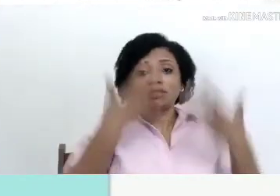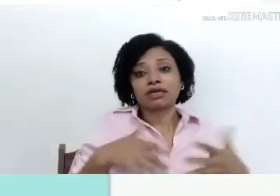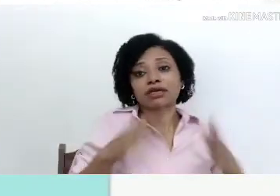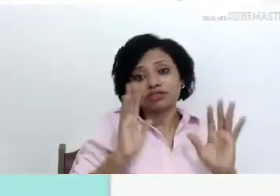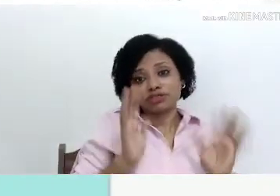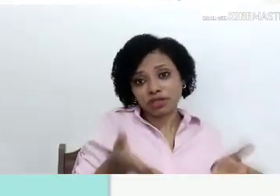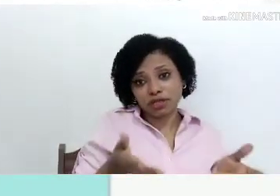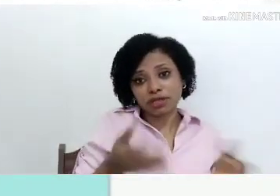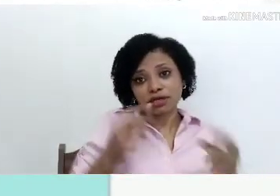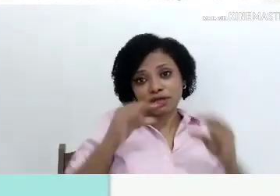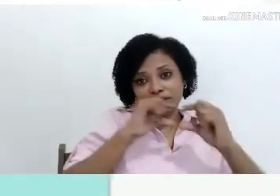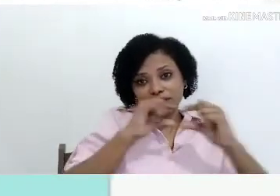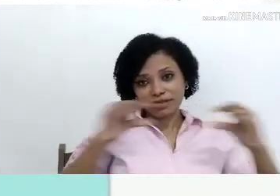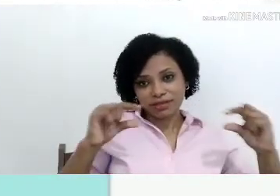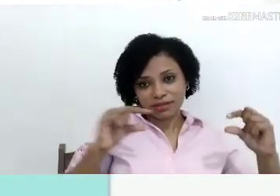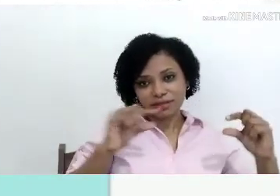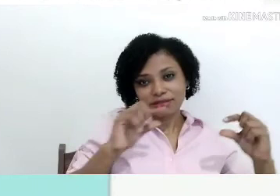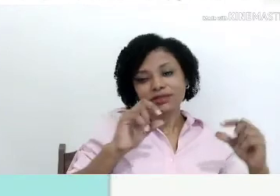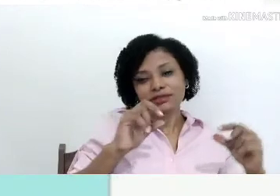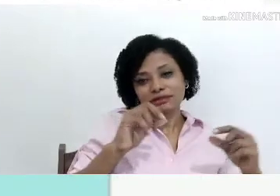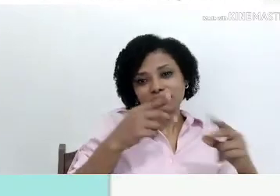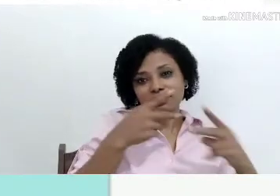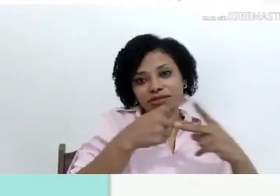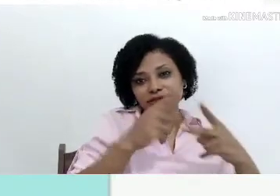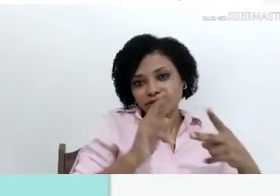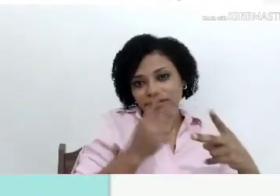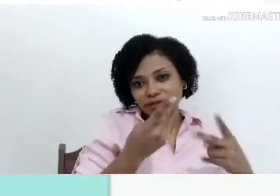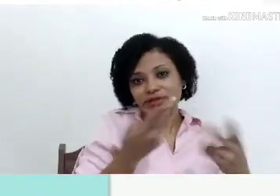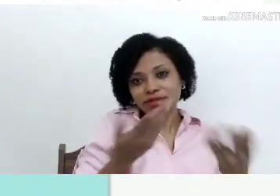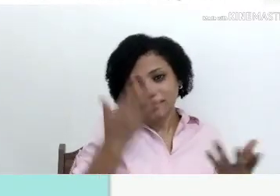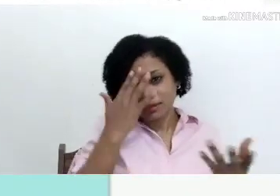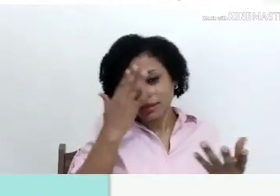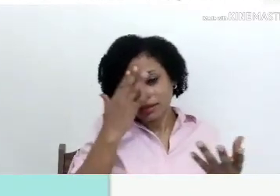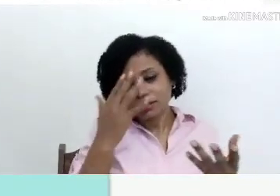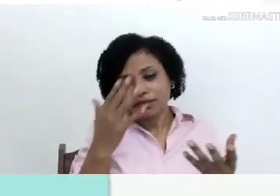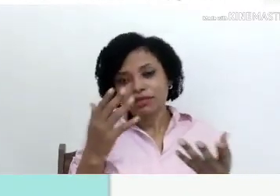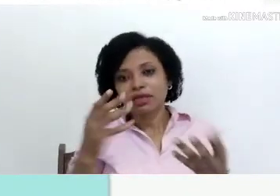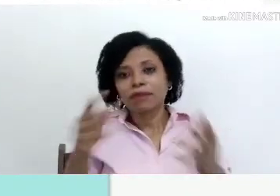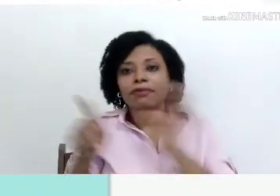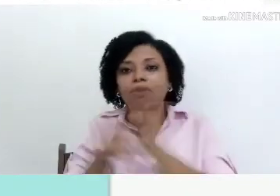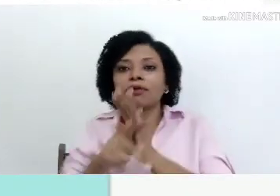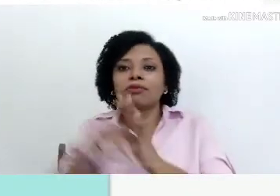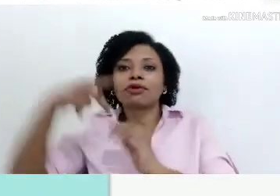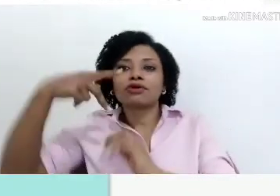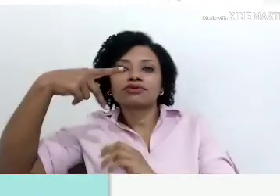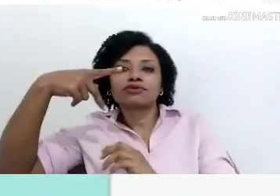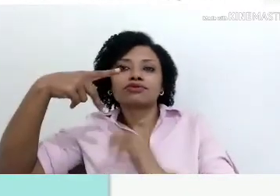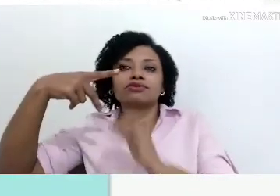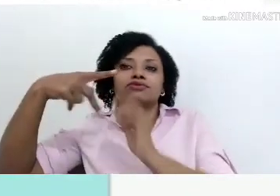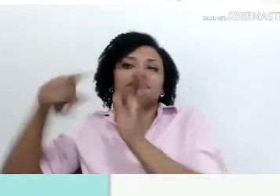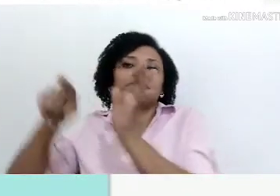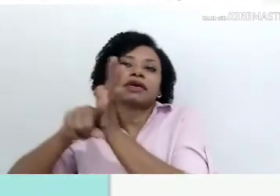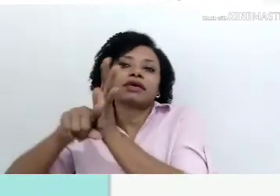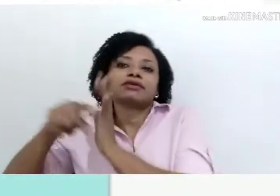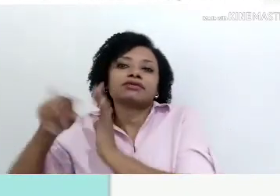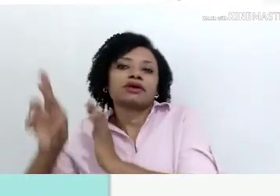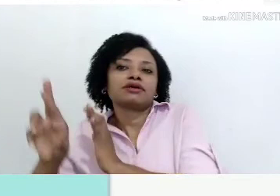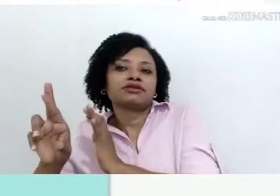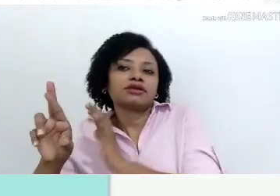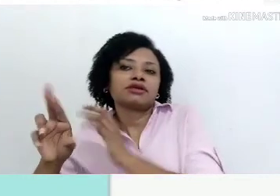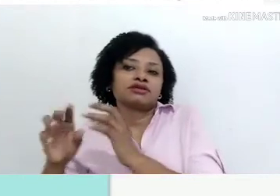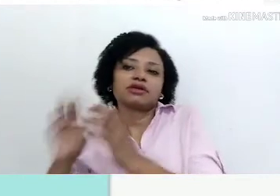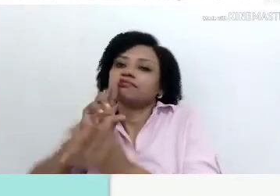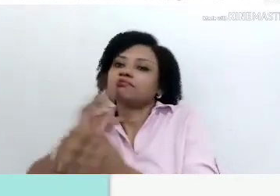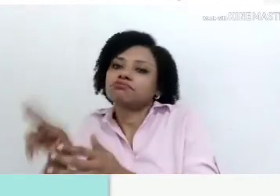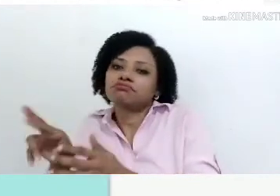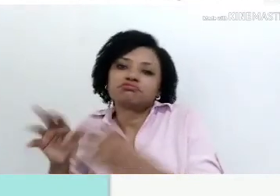menos inicial, ou HP menos HR, que é o produto menos os reagentes, e aí são dados valores,